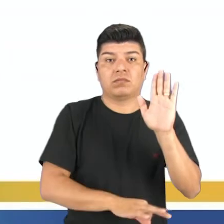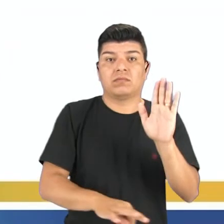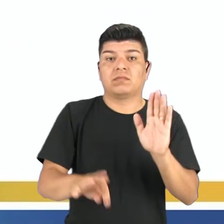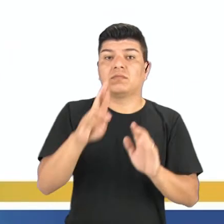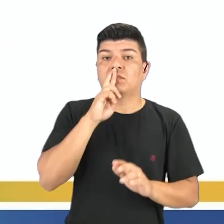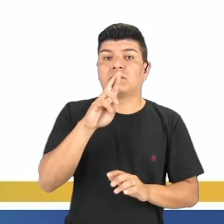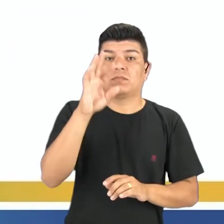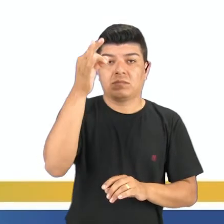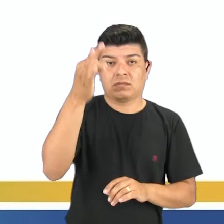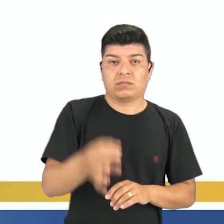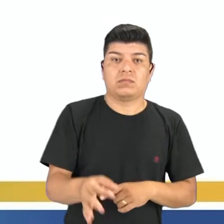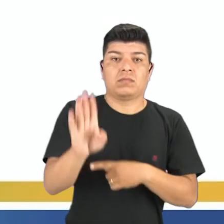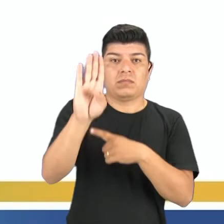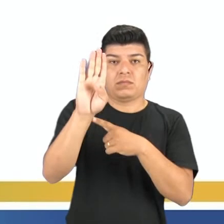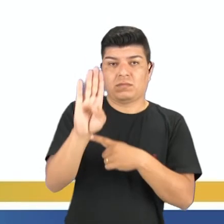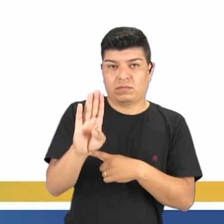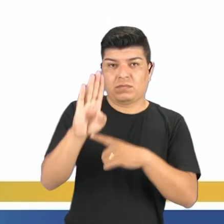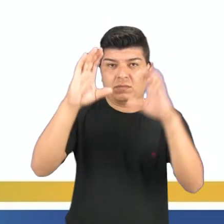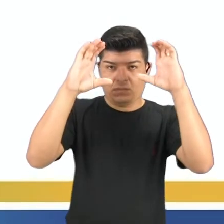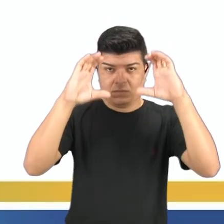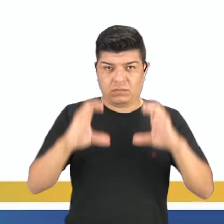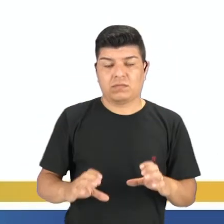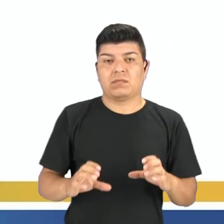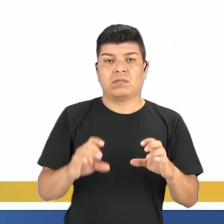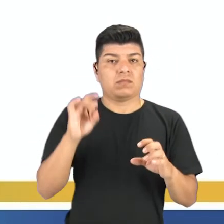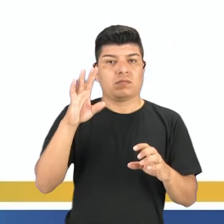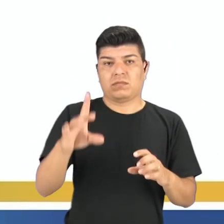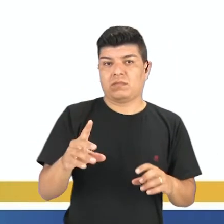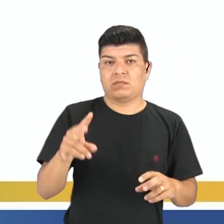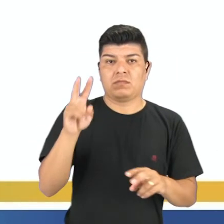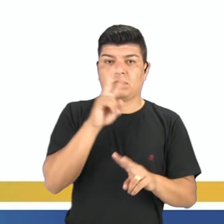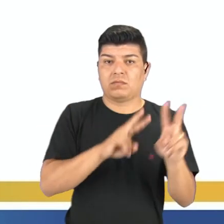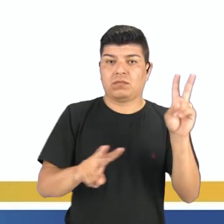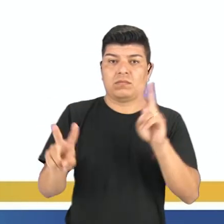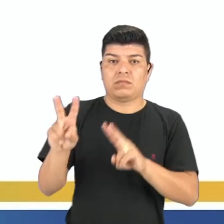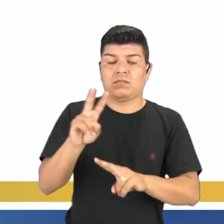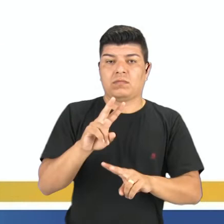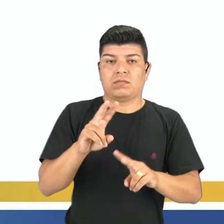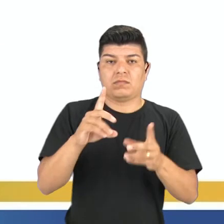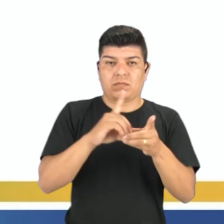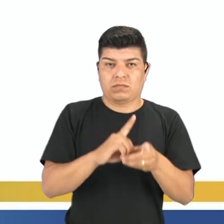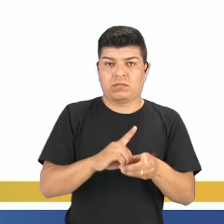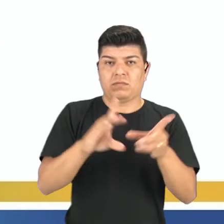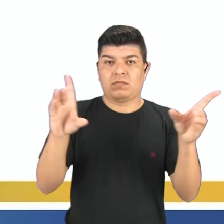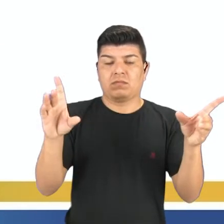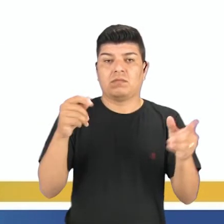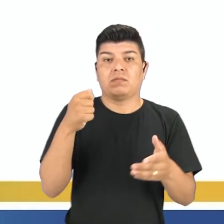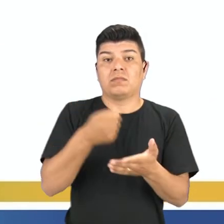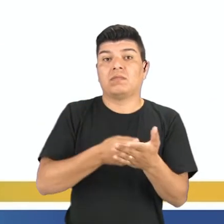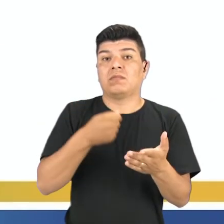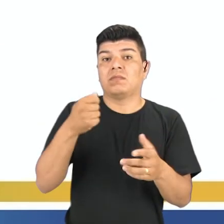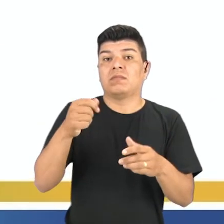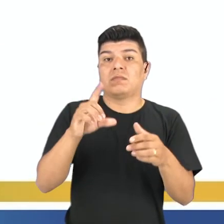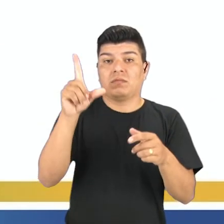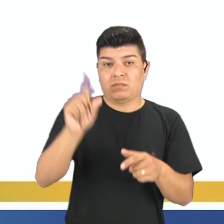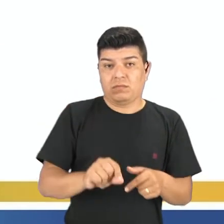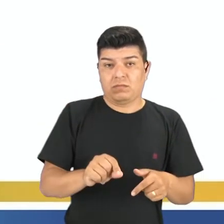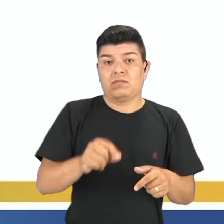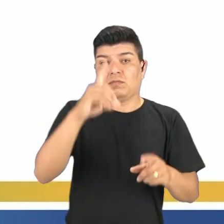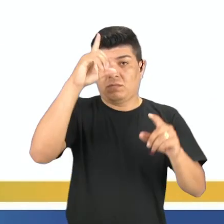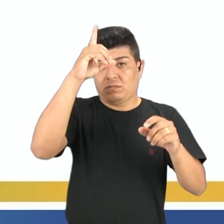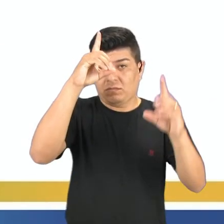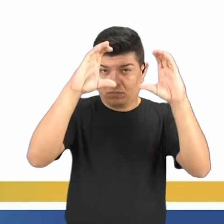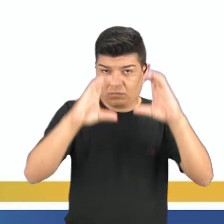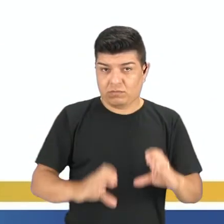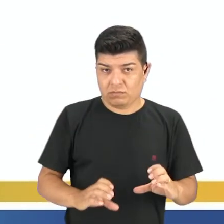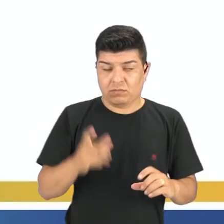correta é a letra B. Exercer cidadania que só encontra cenário propício em sistema democrático implica a noção mínima dos direitos de cidadão